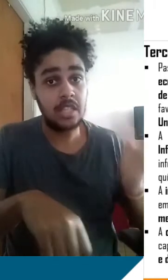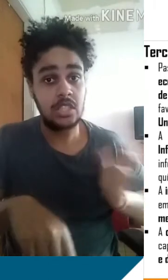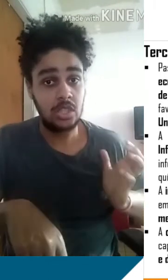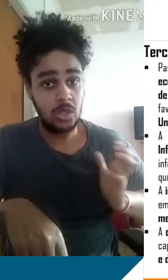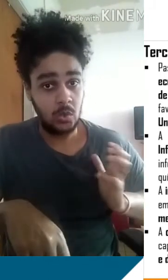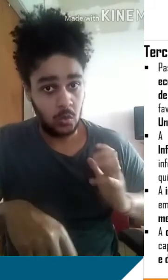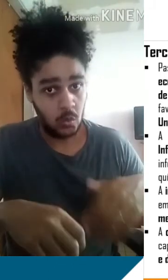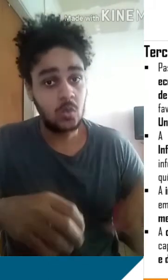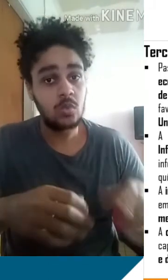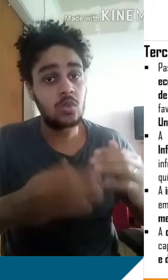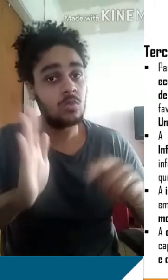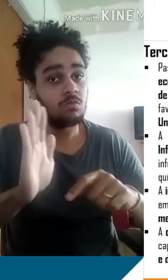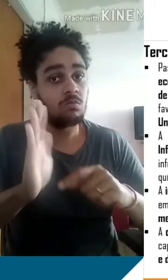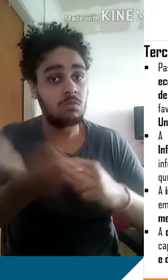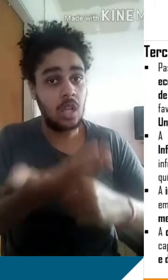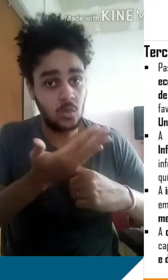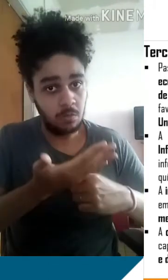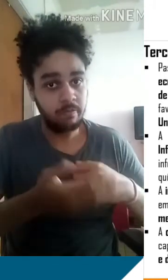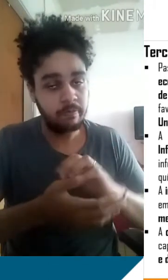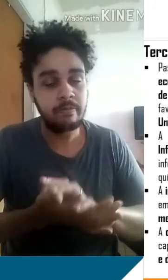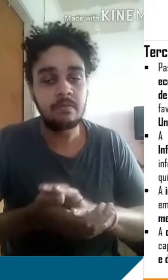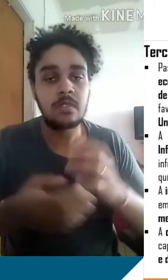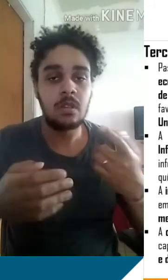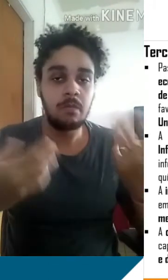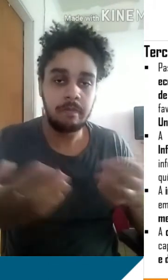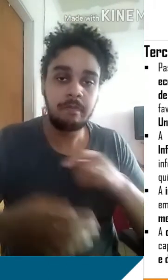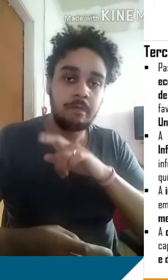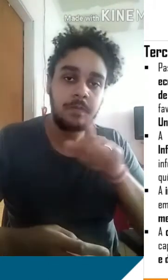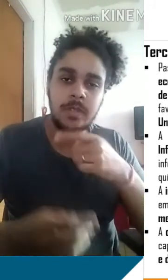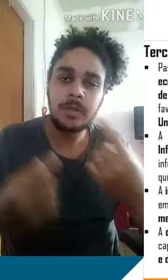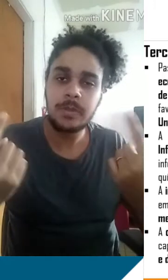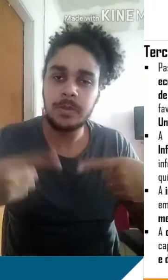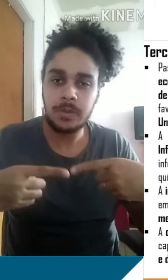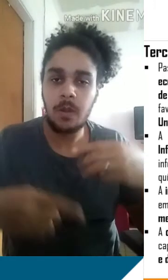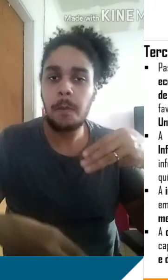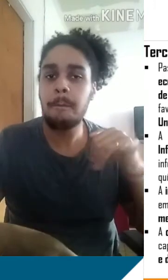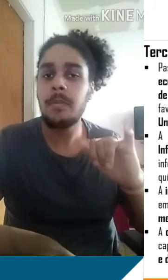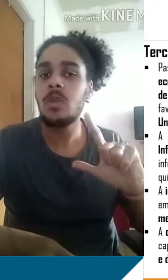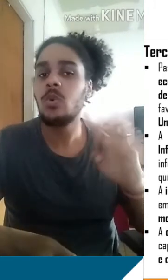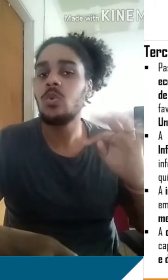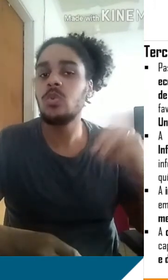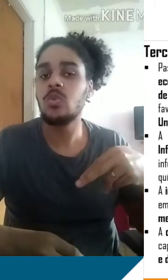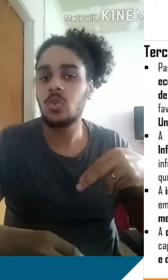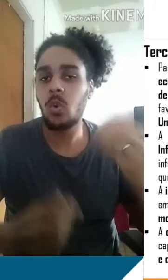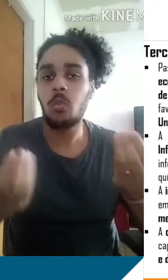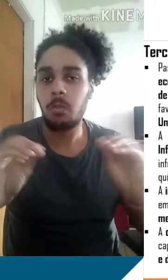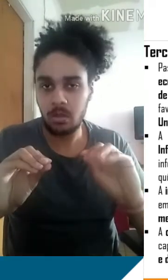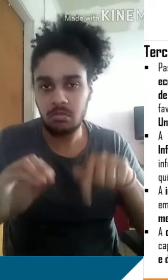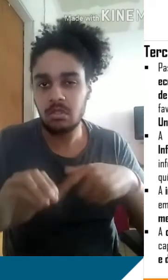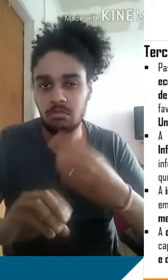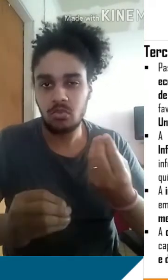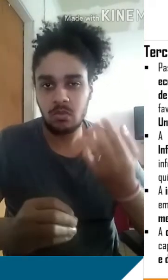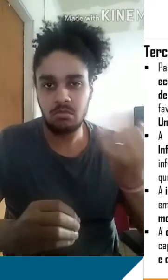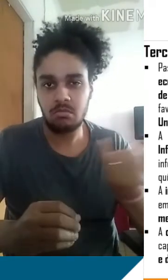o Milton coloca isso de maneira muito interessante, quando ele aponta a questão dos tecnopolos, por exemplo, é essa integração da pesquisa, da tecnologia e da